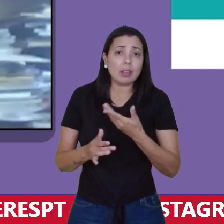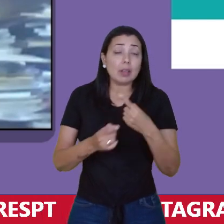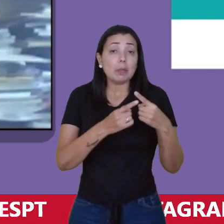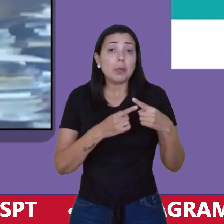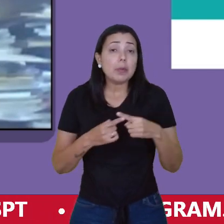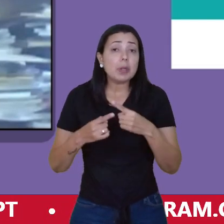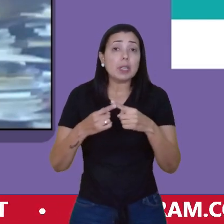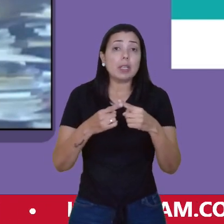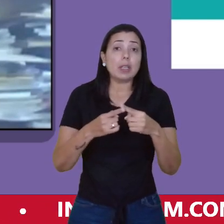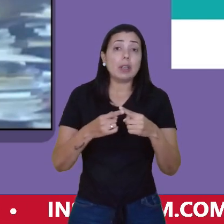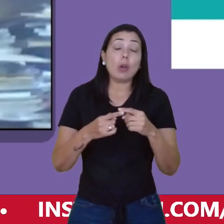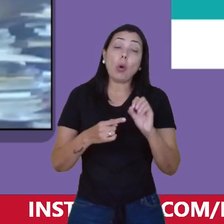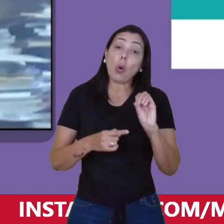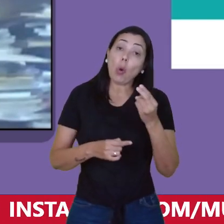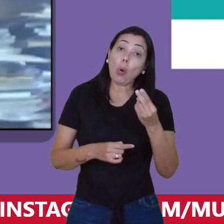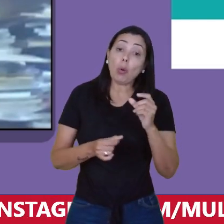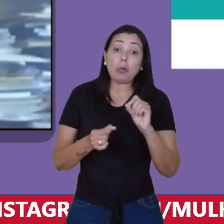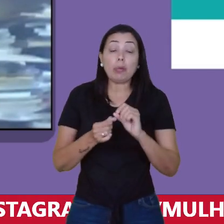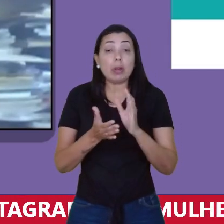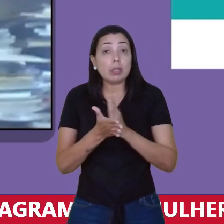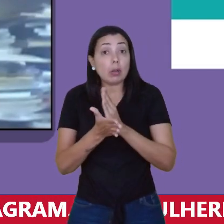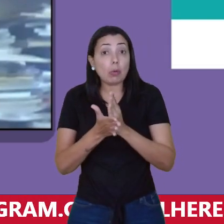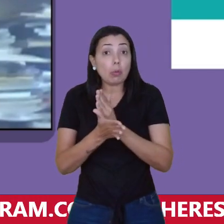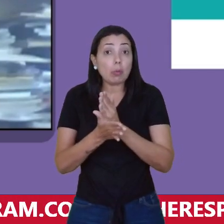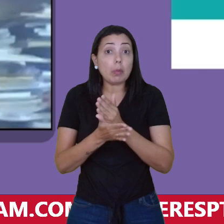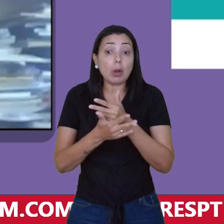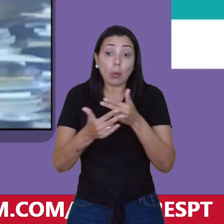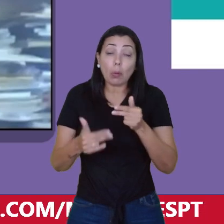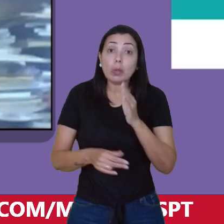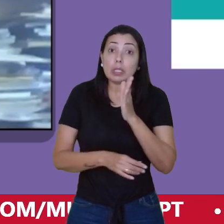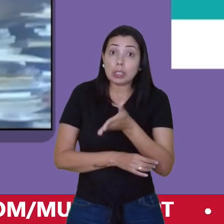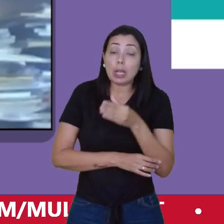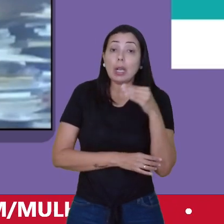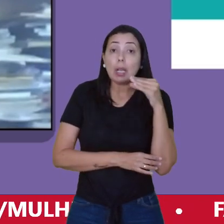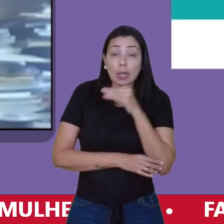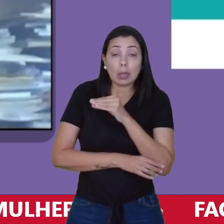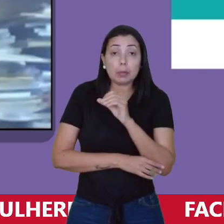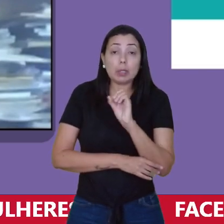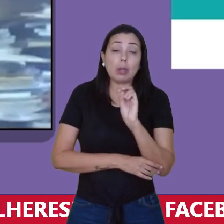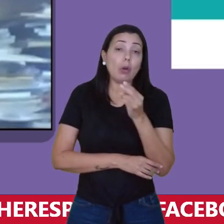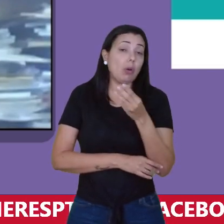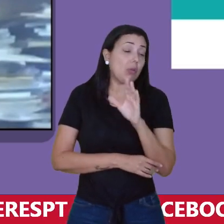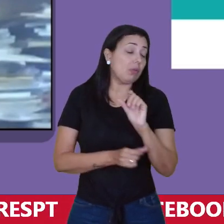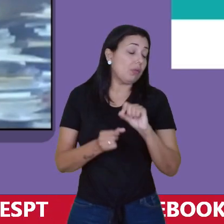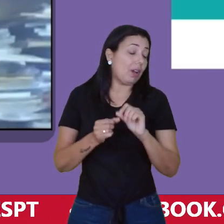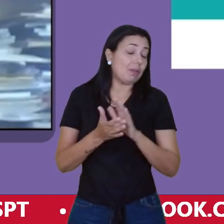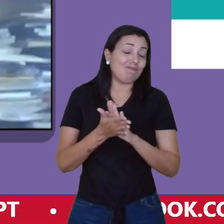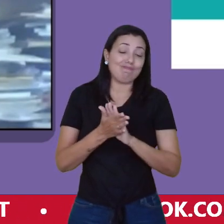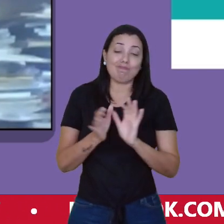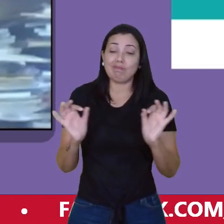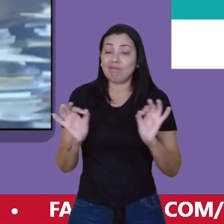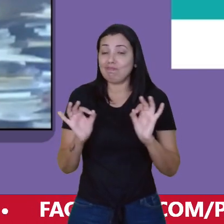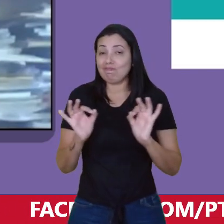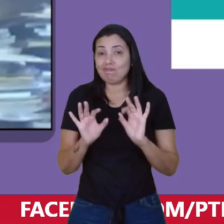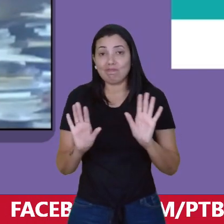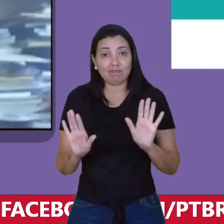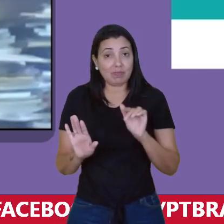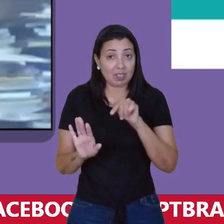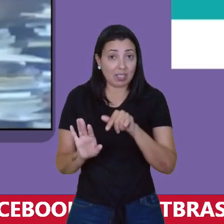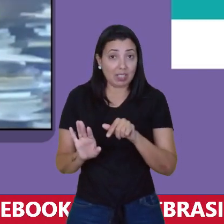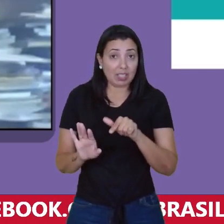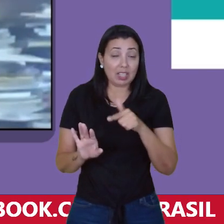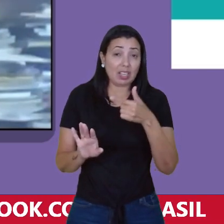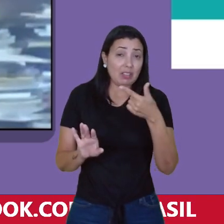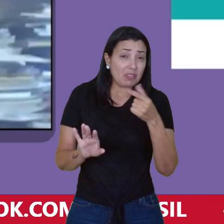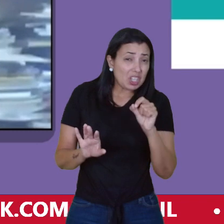são, ou a gente faz alguma coisa já, imediatamente, ou nós não teremos como sobreviver daqui a 30